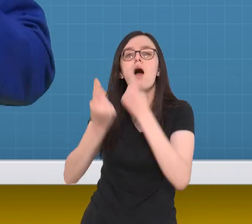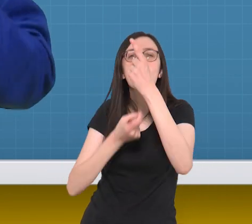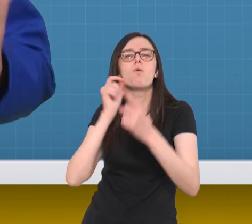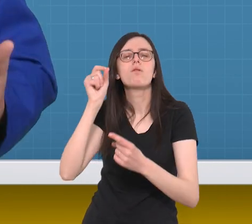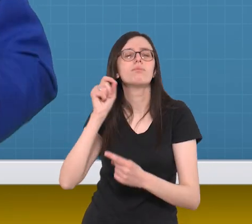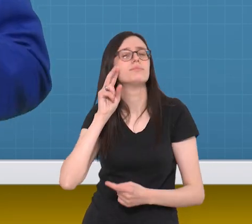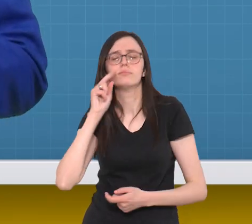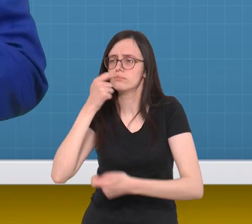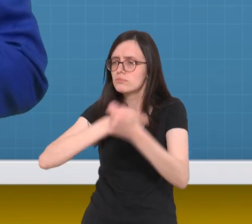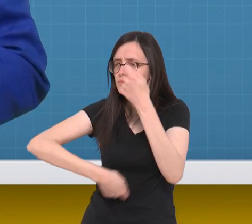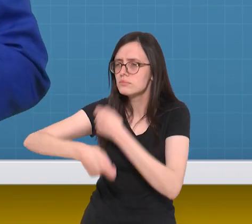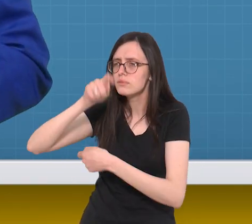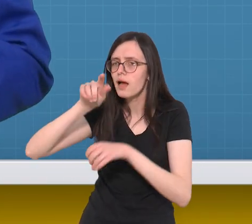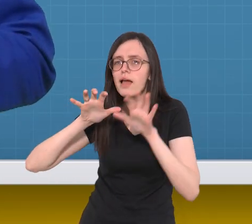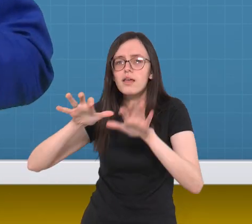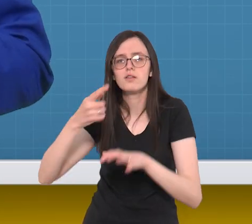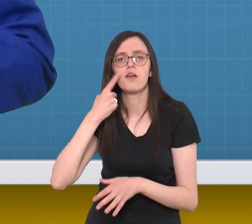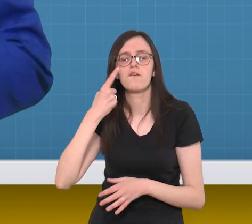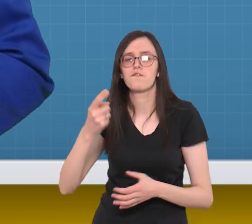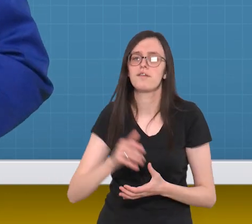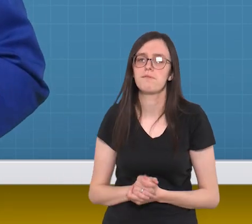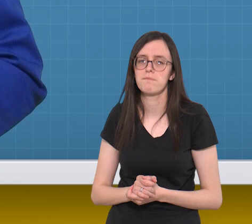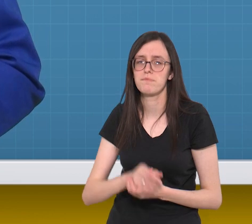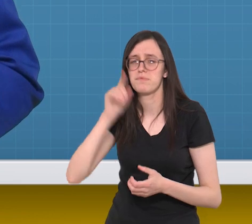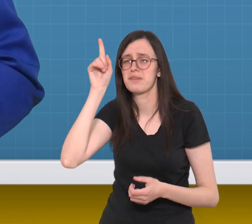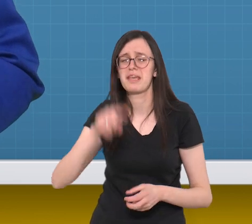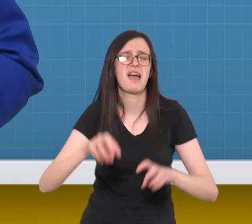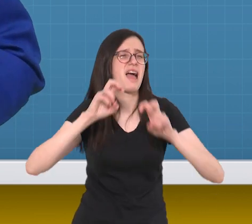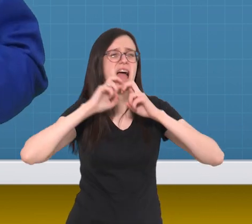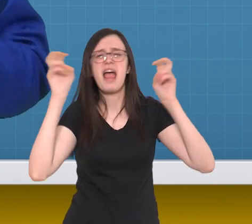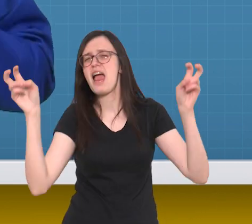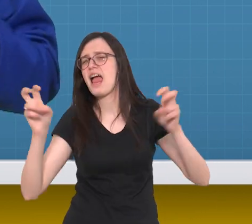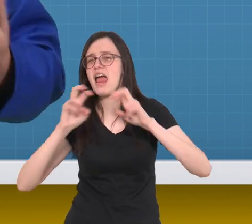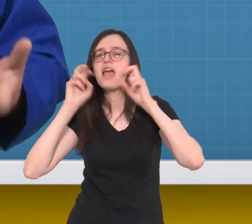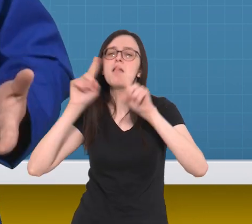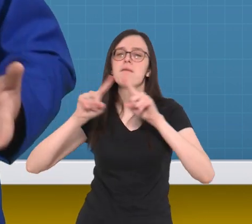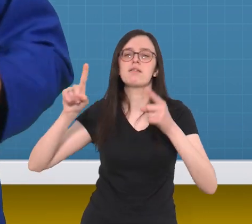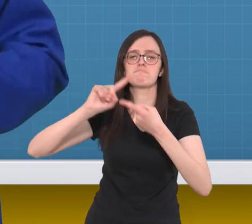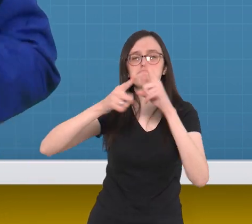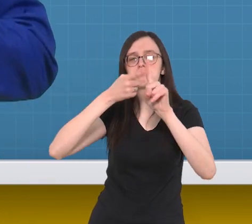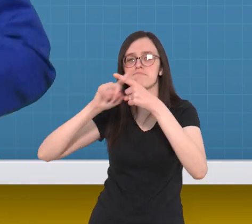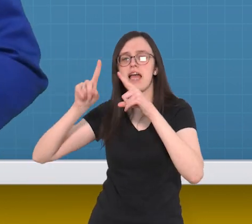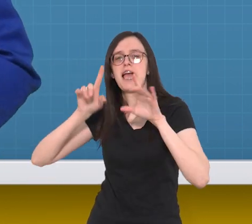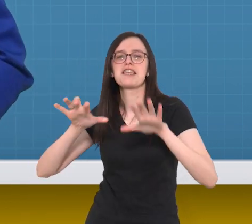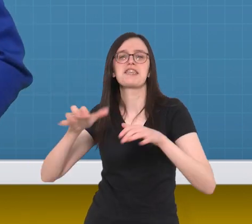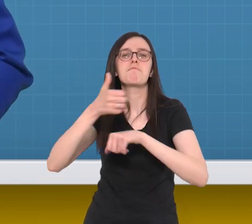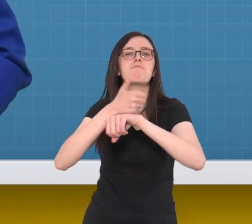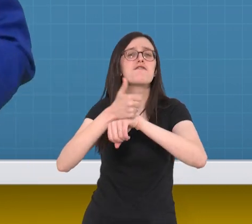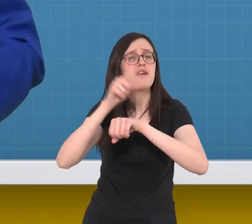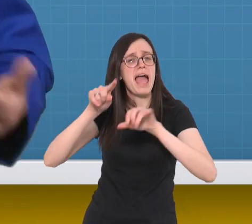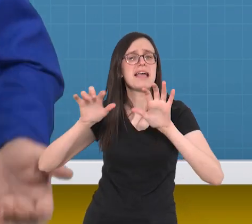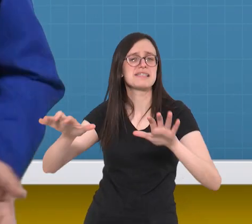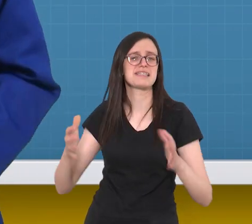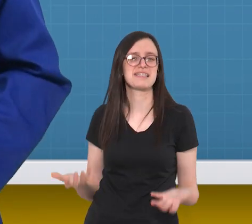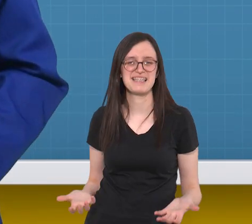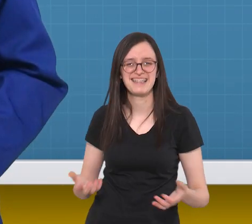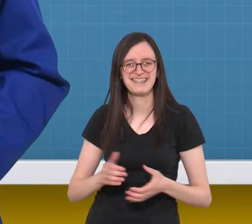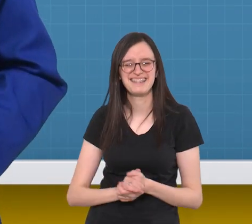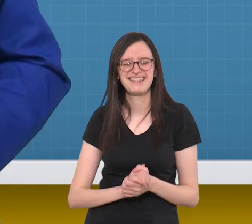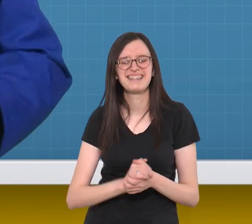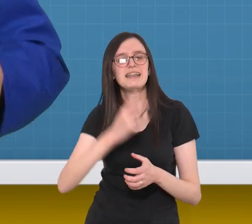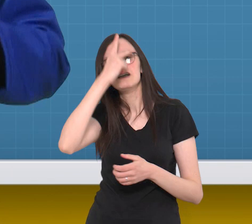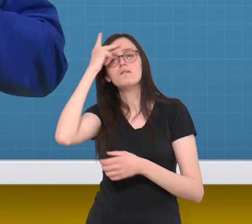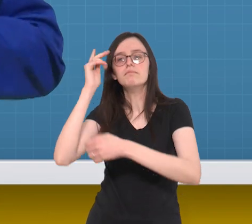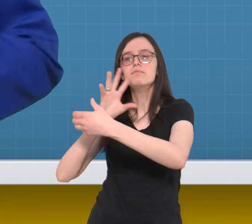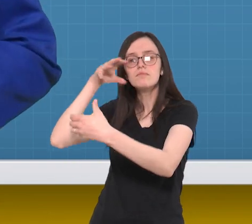que você vai ver alguns trechinhos de negociações que acontecem lá dentro. É uma gritaria, mas eles se entendem, faz parte da profissão